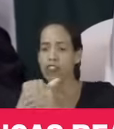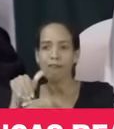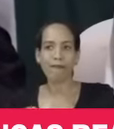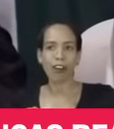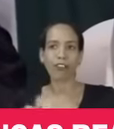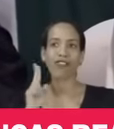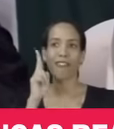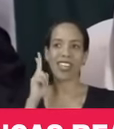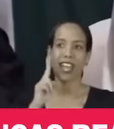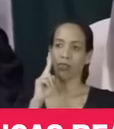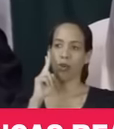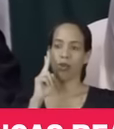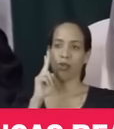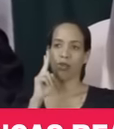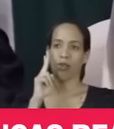para vereadores?